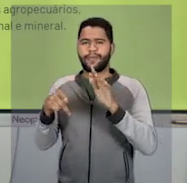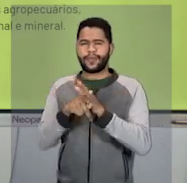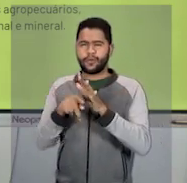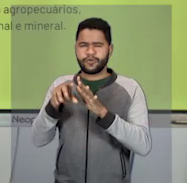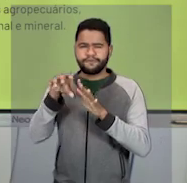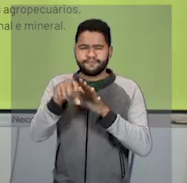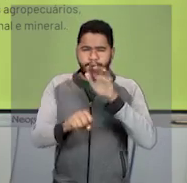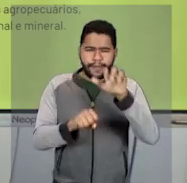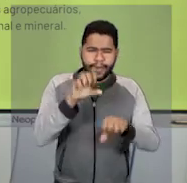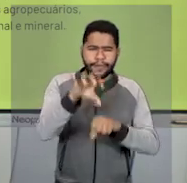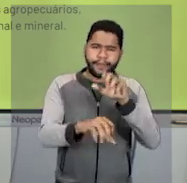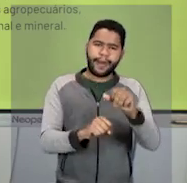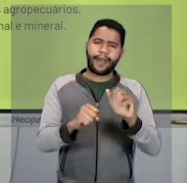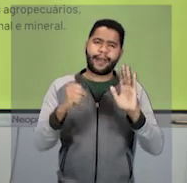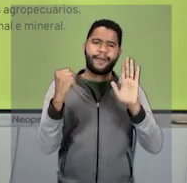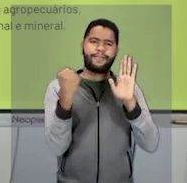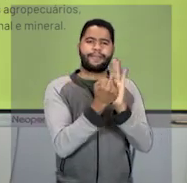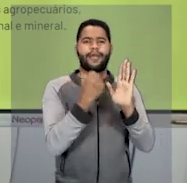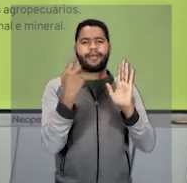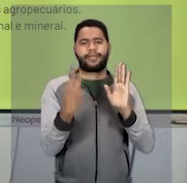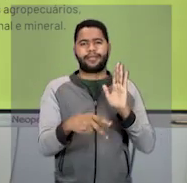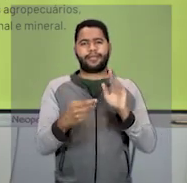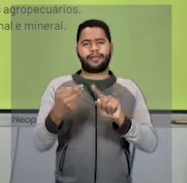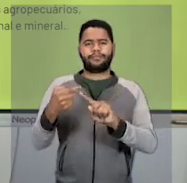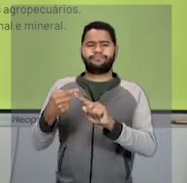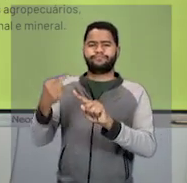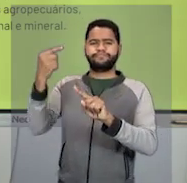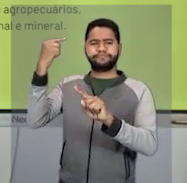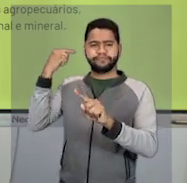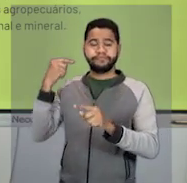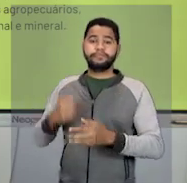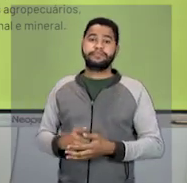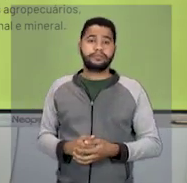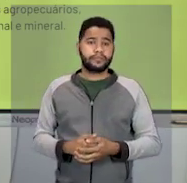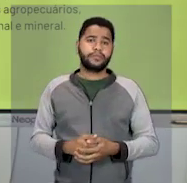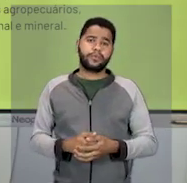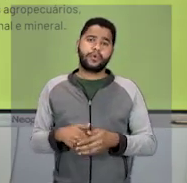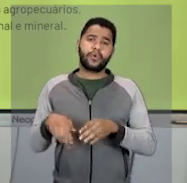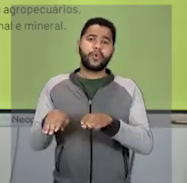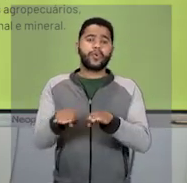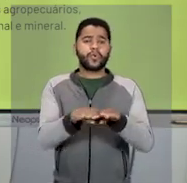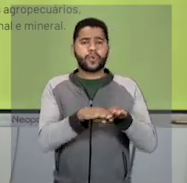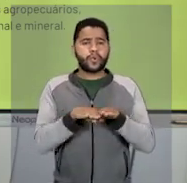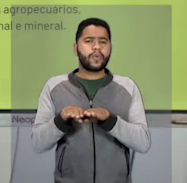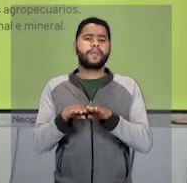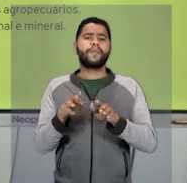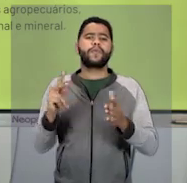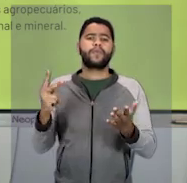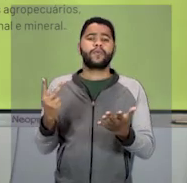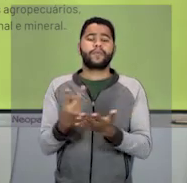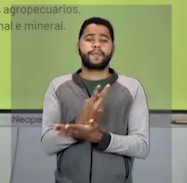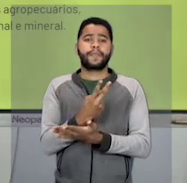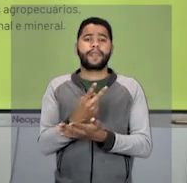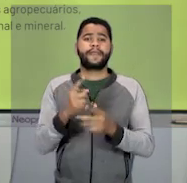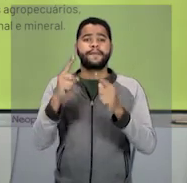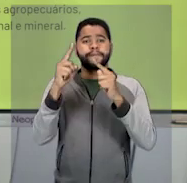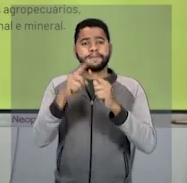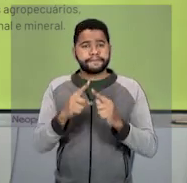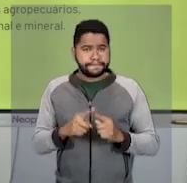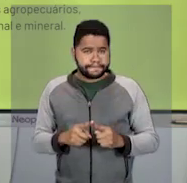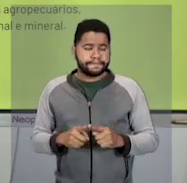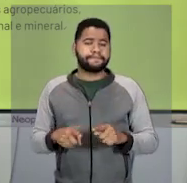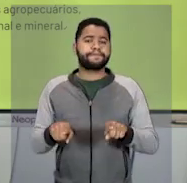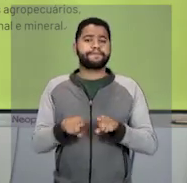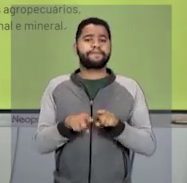a marca do passado desses países. Então, algo que foi muito comum que aconteceu foi o tipo de colonização que se deu